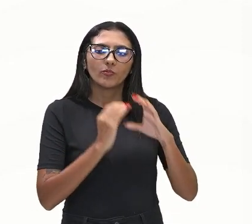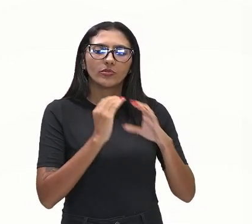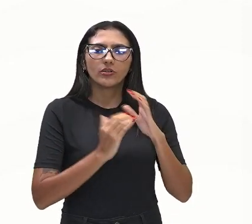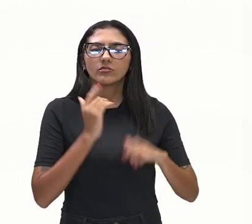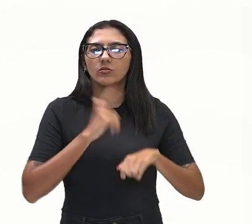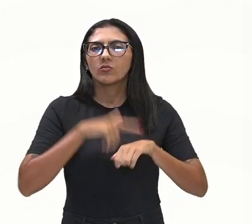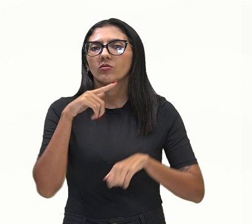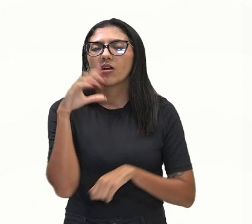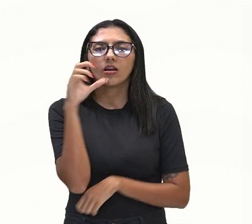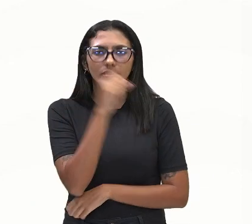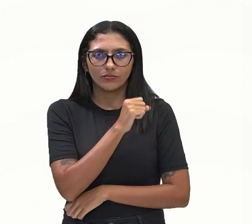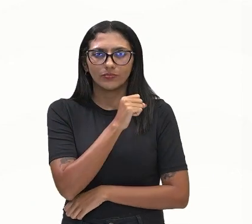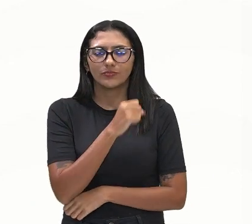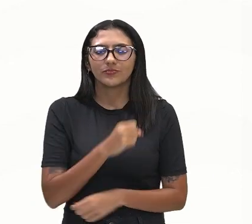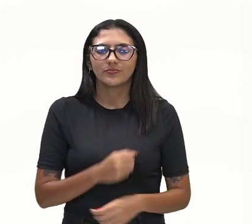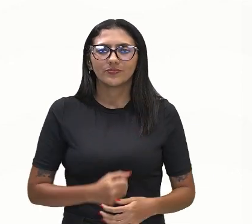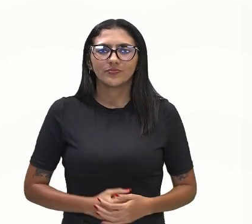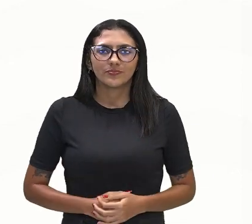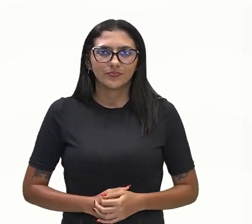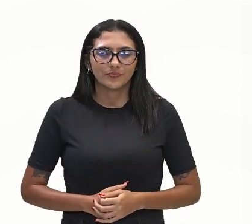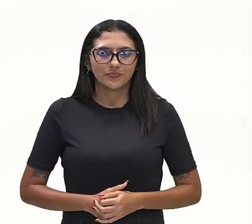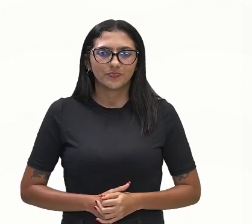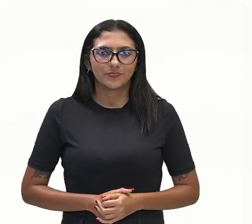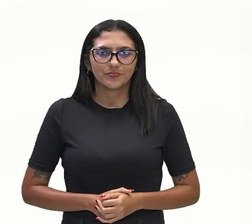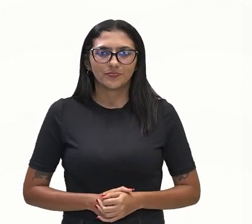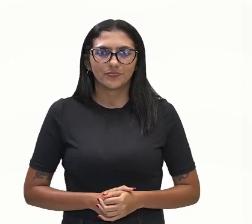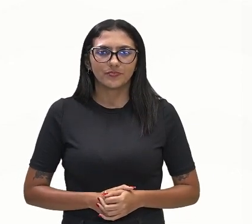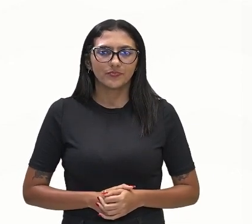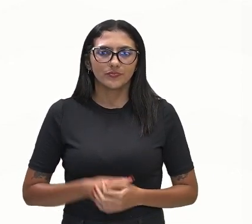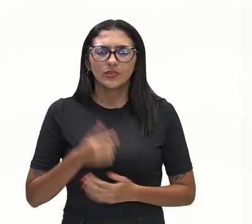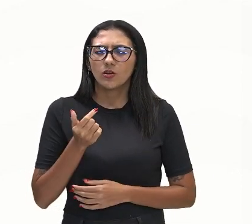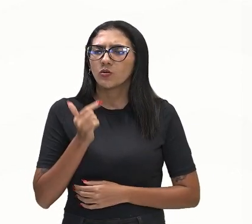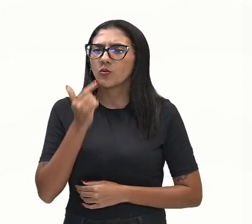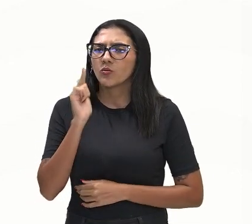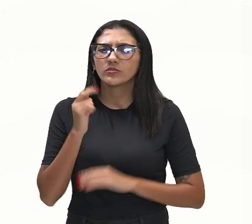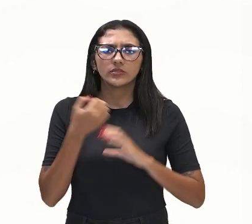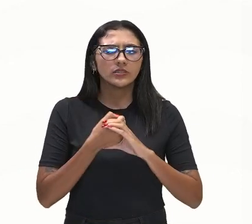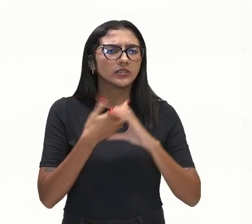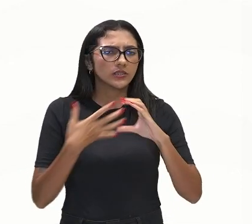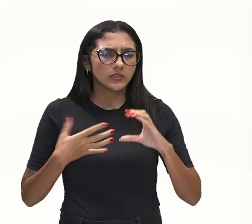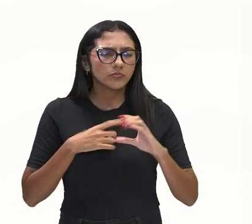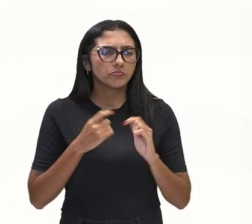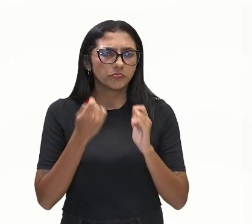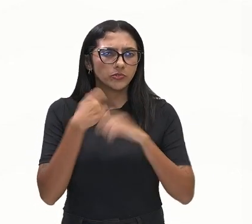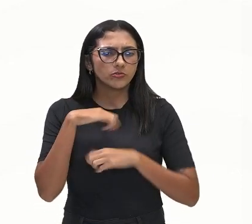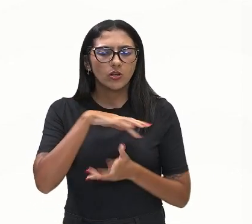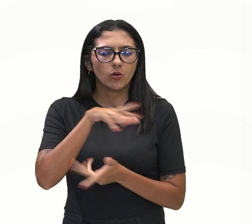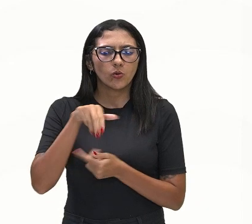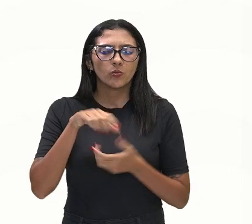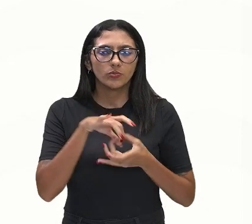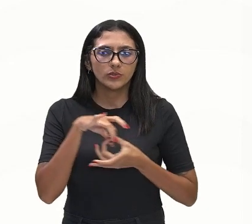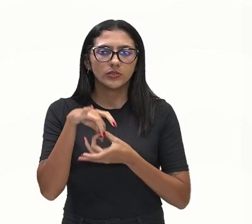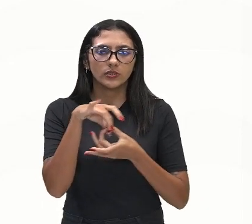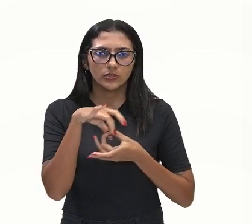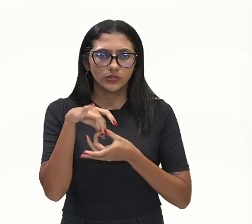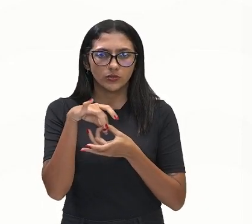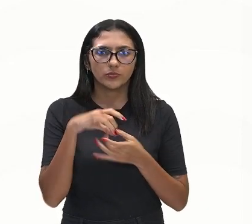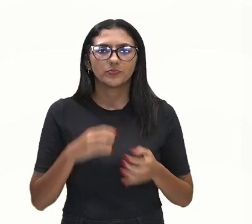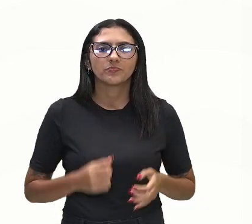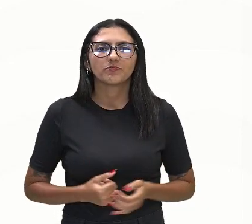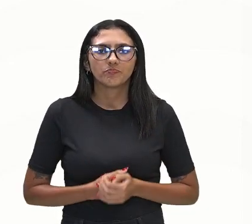instantânea, ok? Outras características que a gente pode dizer da globalização é a sua